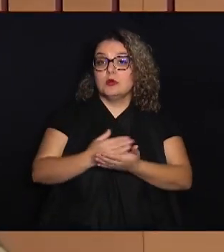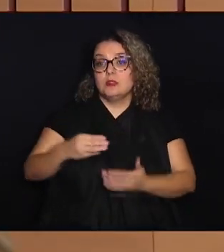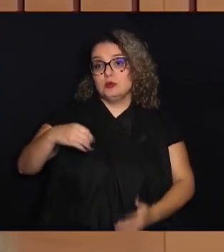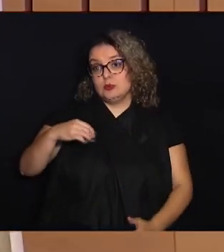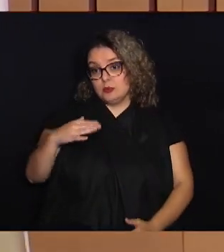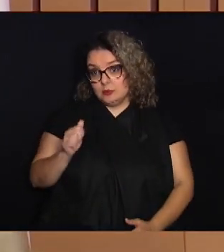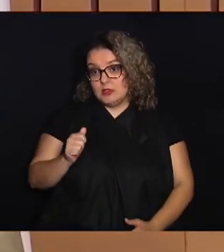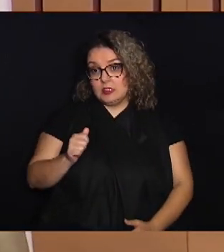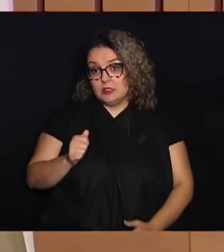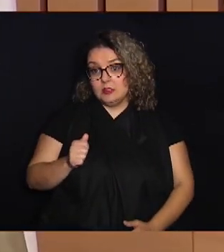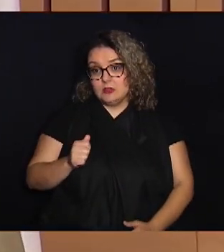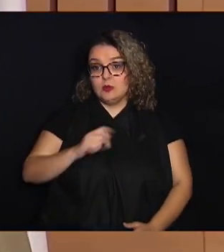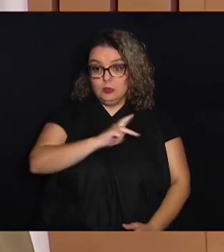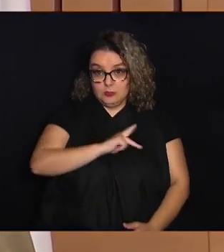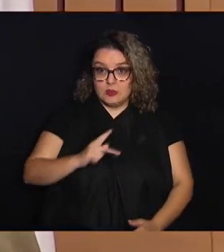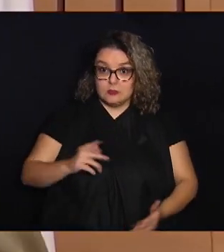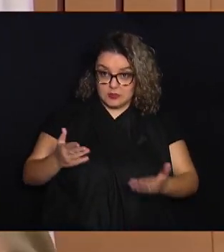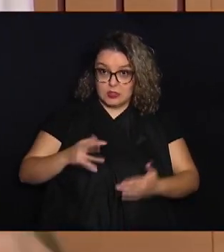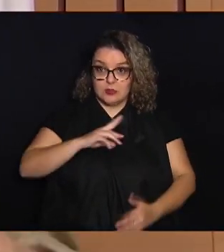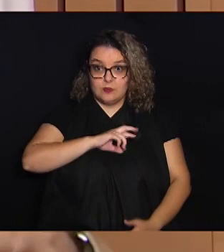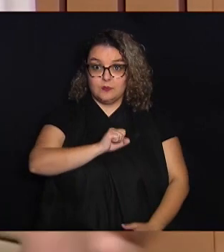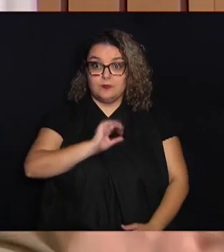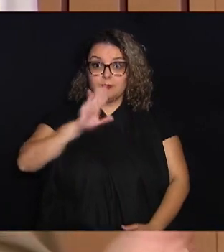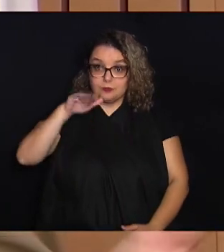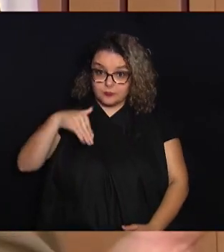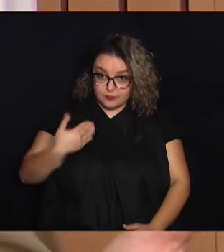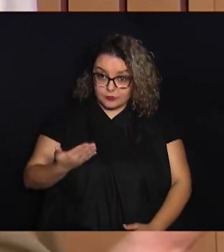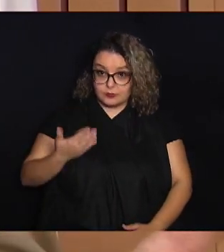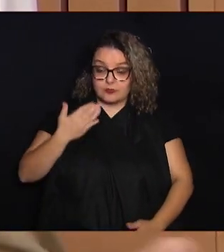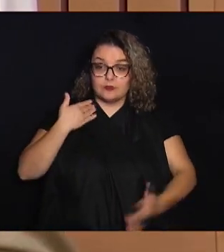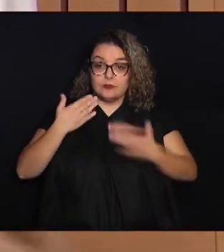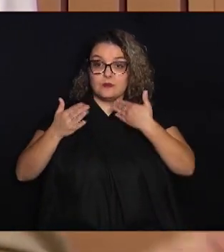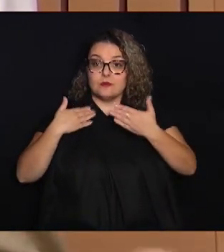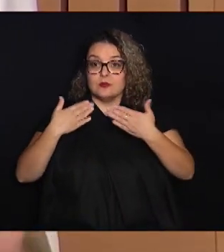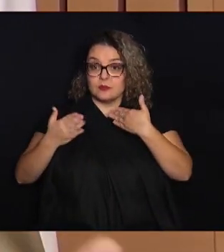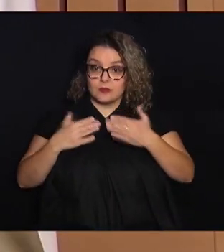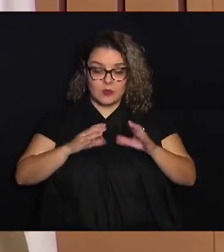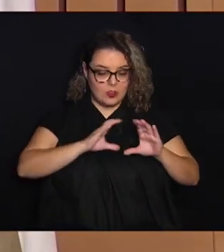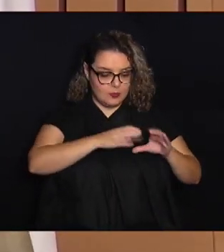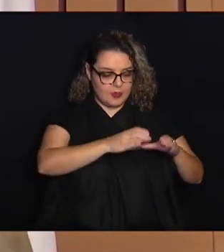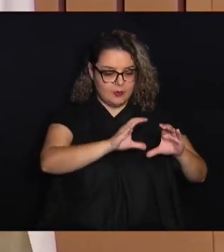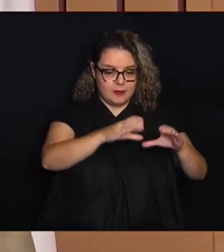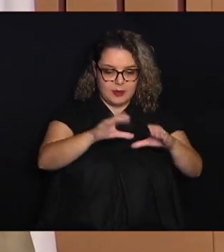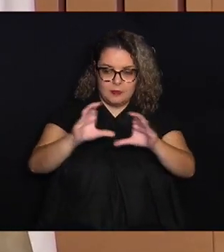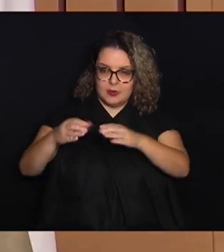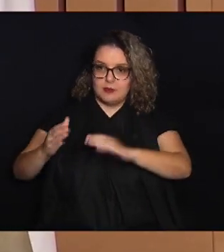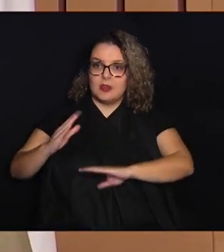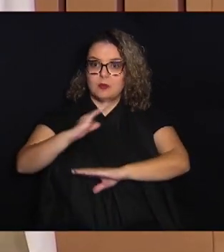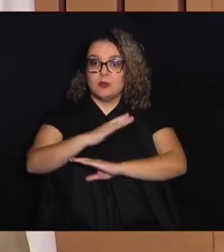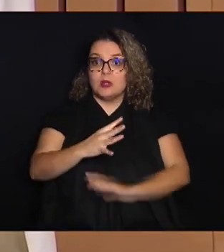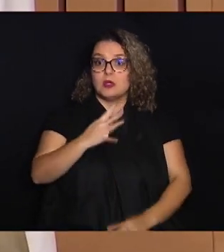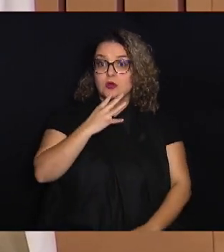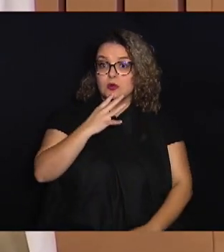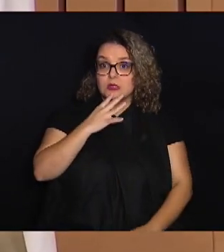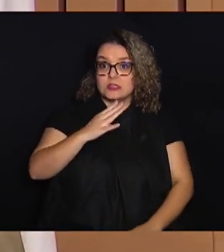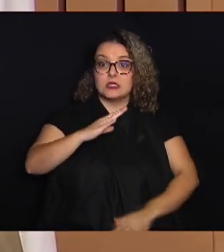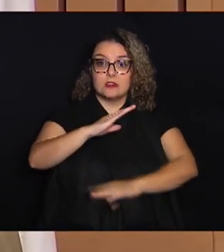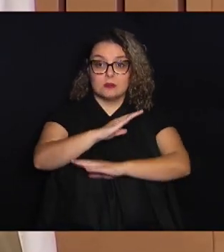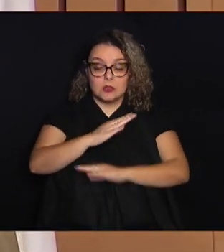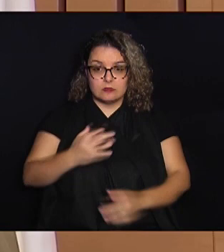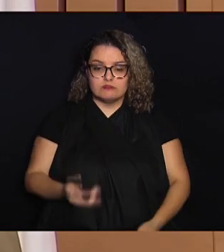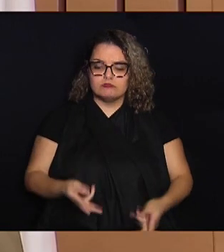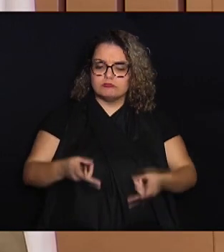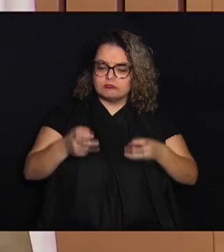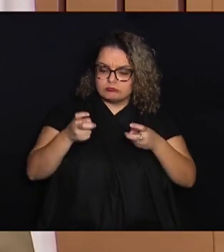presidente atual, Rossini, a hora que ele foi conversar com as equipes da Câmara, para conhecer a Câmara, ele se